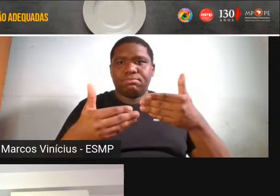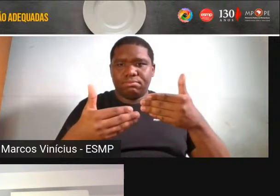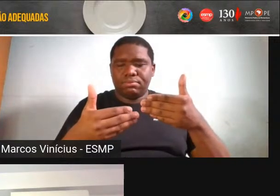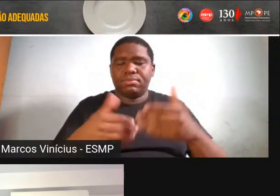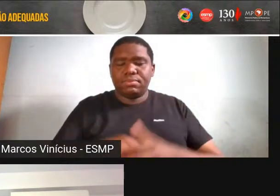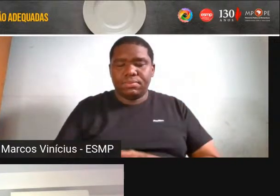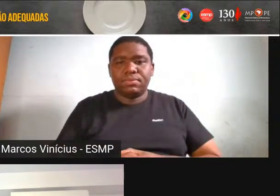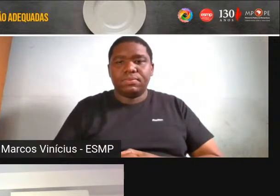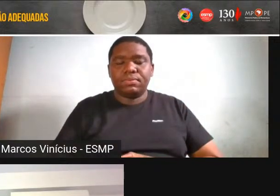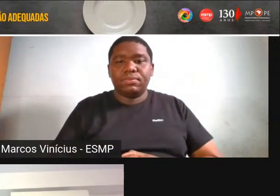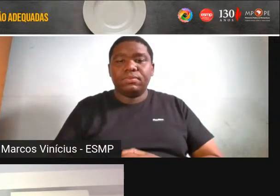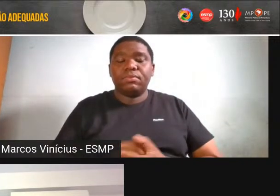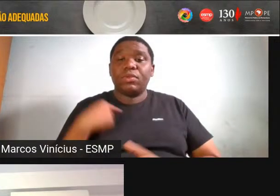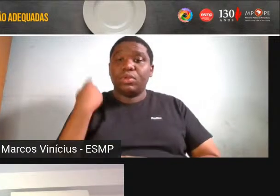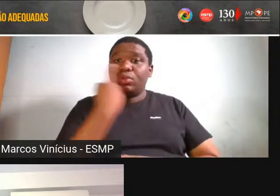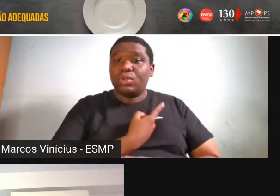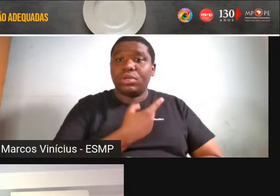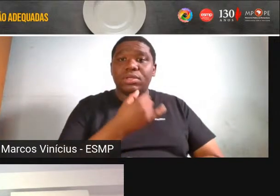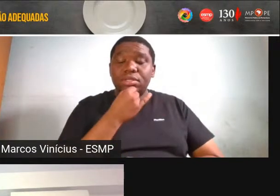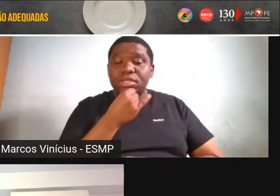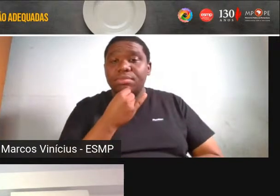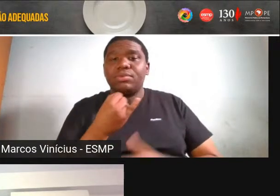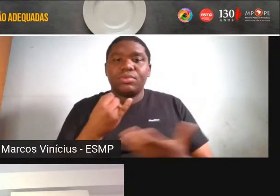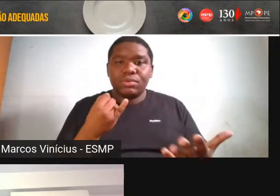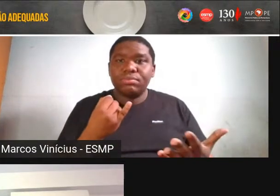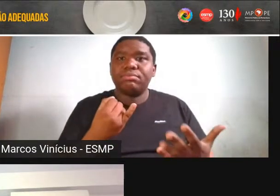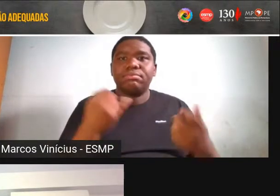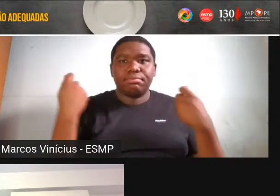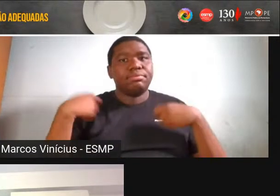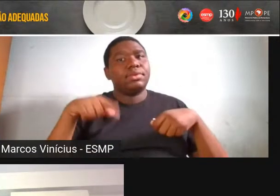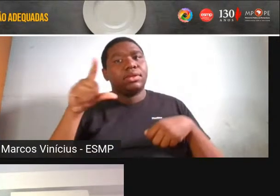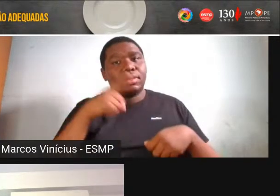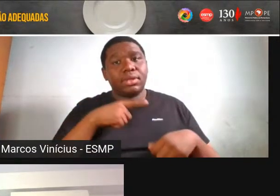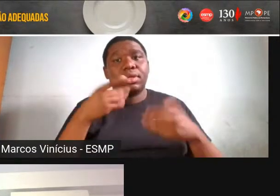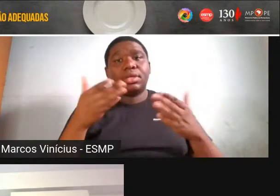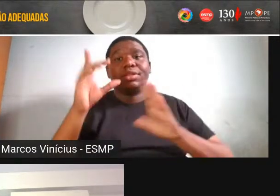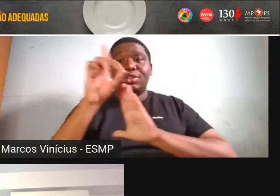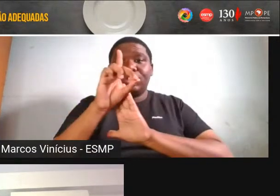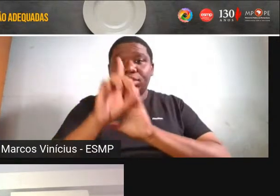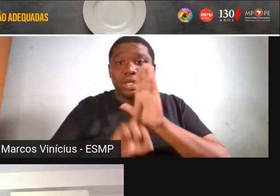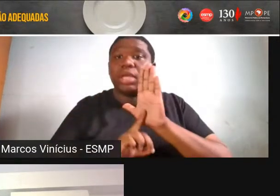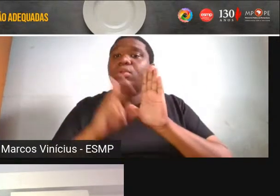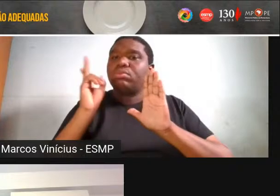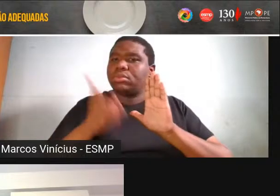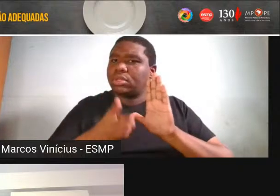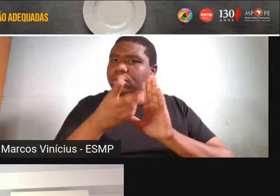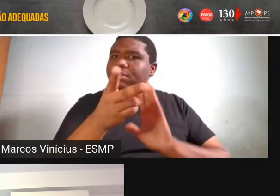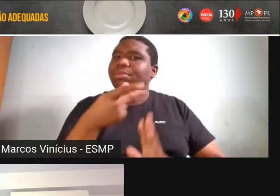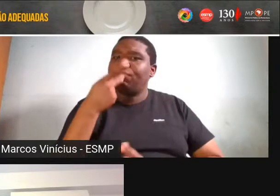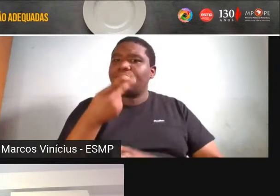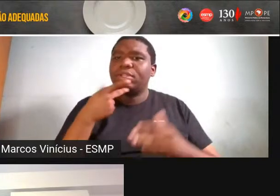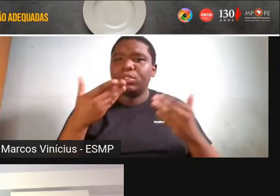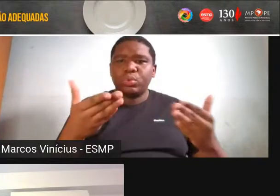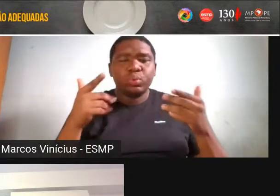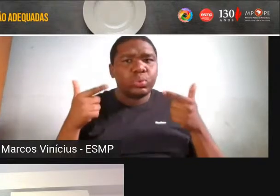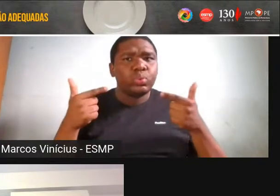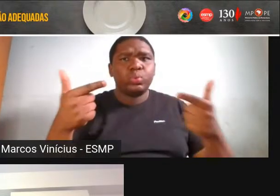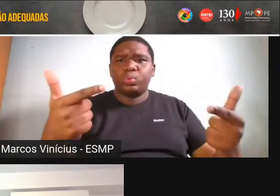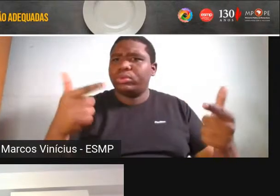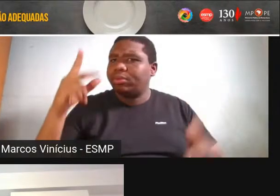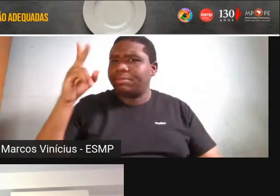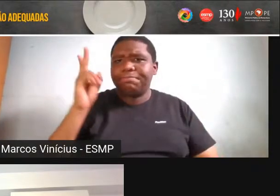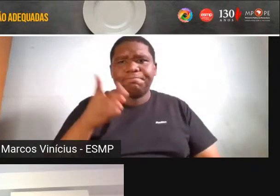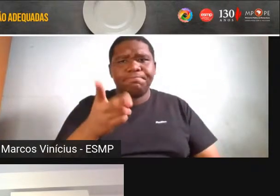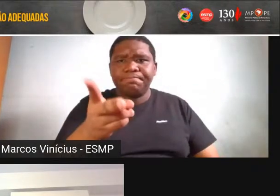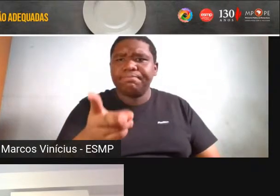algum, ter por garantido, né? São direitos que a todo momento precisam ser reafirmados e é uma luta constante. E é com base nisso